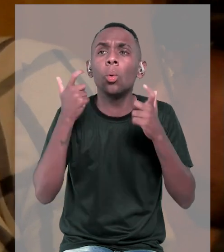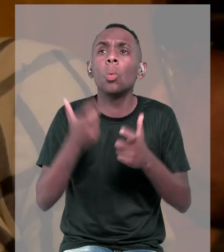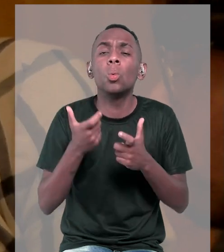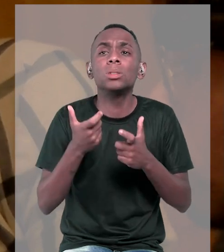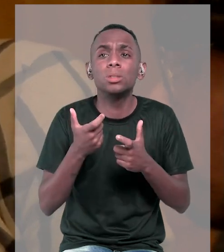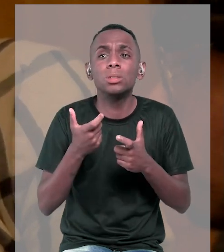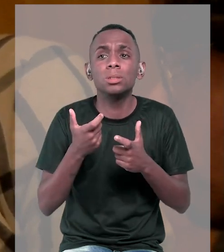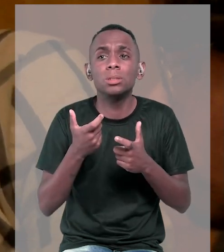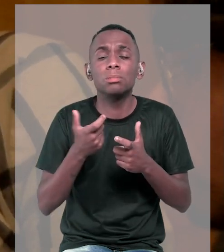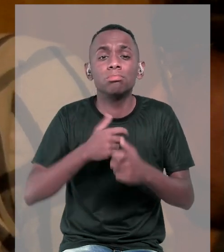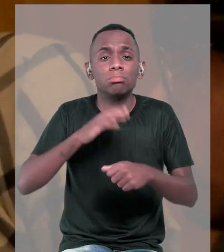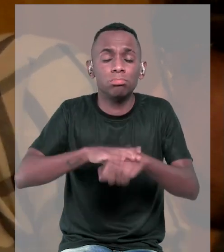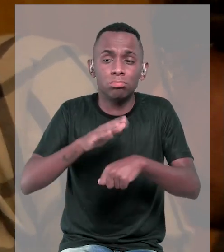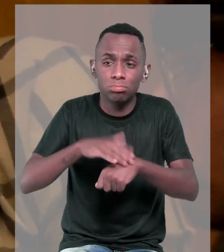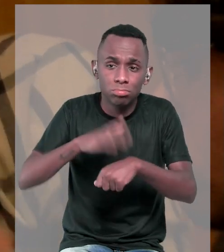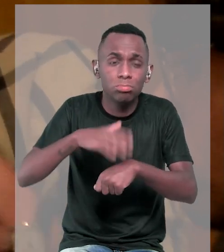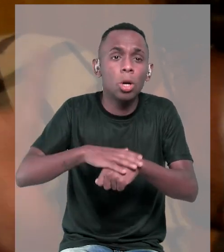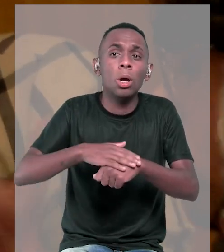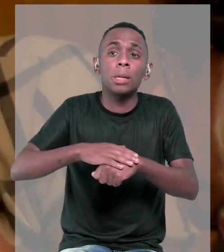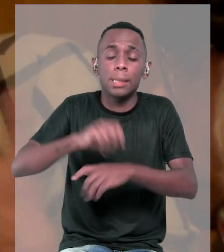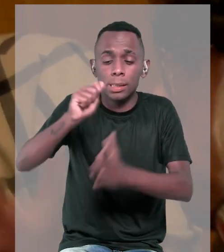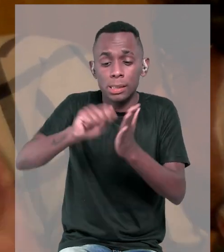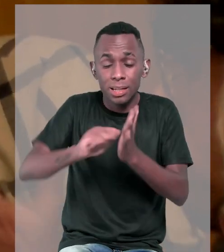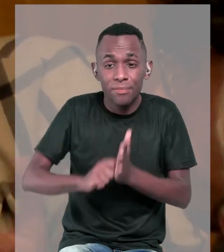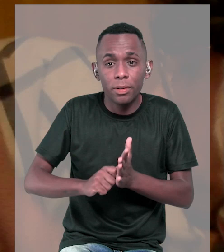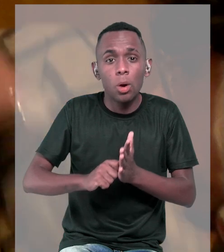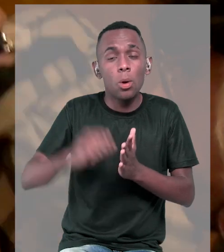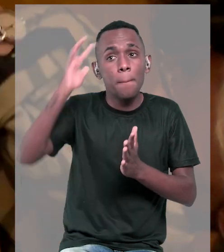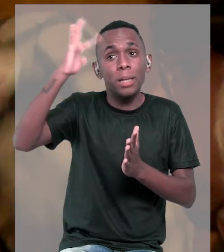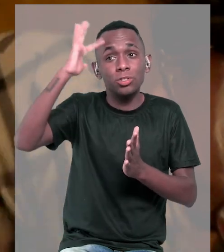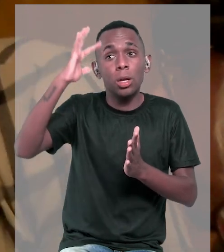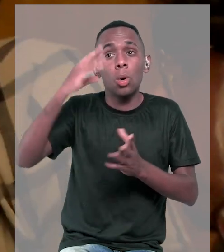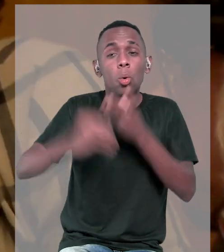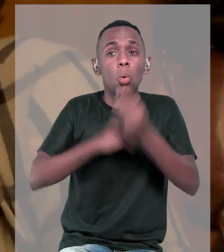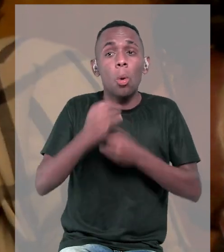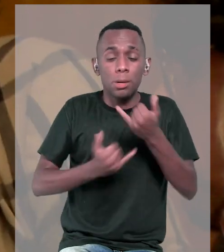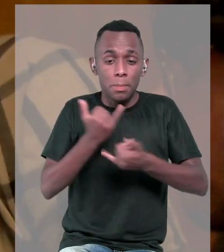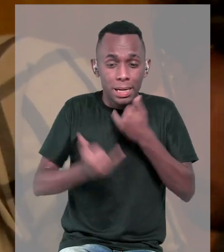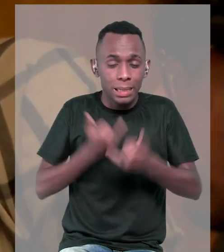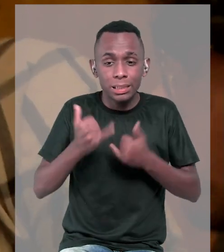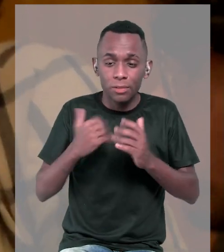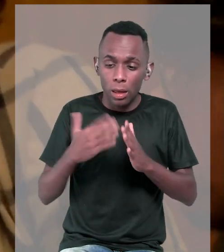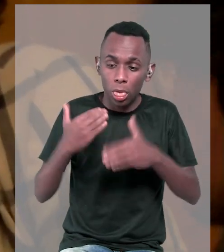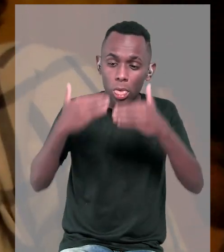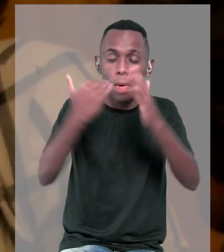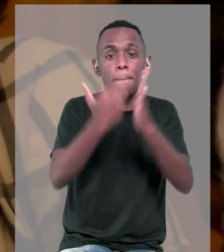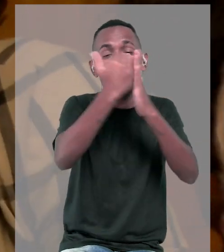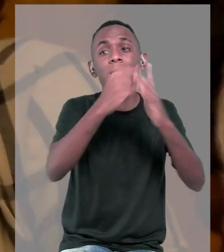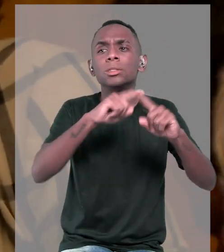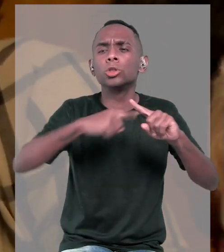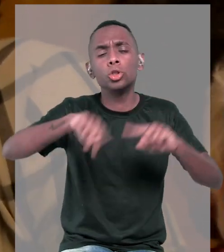para onde vai a ficção, se o entretenimento vai vencendo cada vez mais. E a gente vai vendo, por exemplo, na